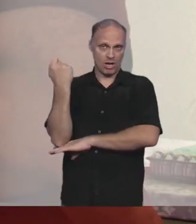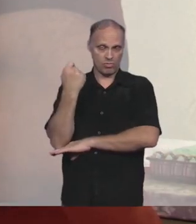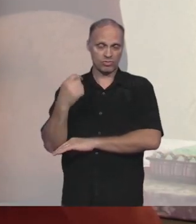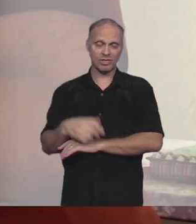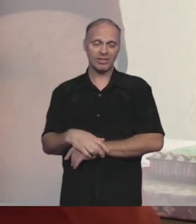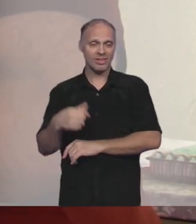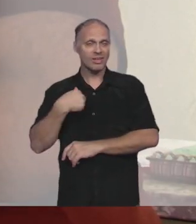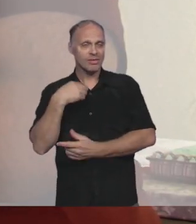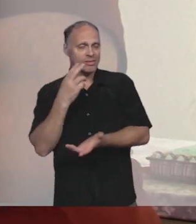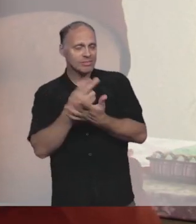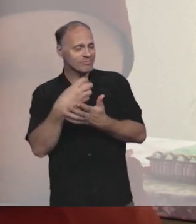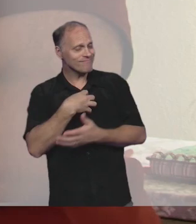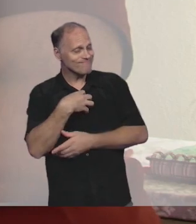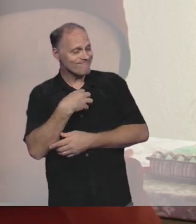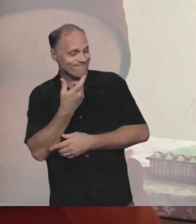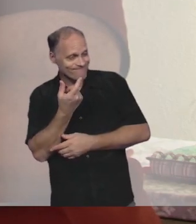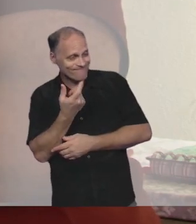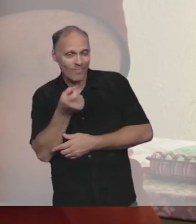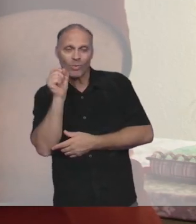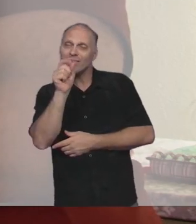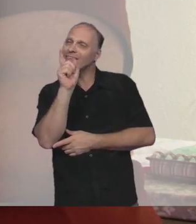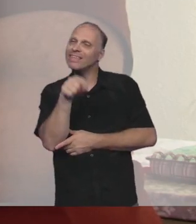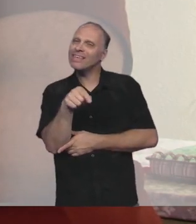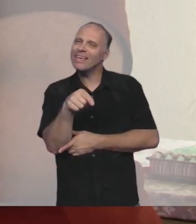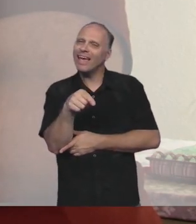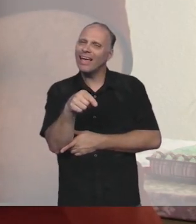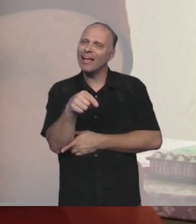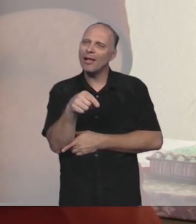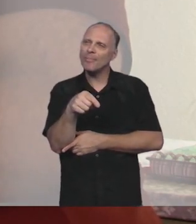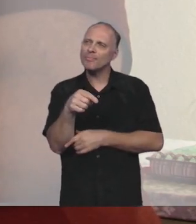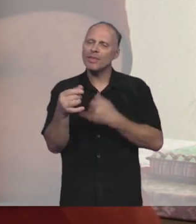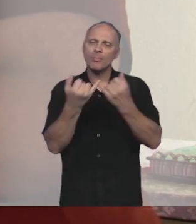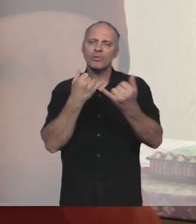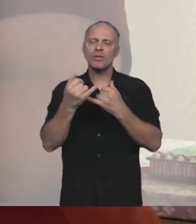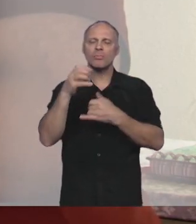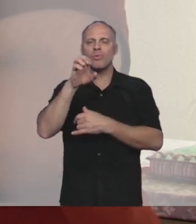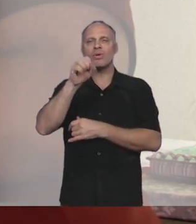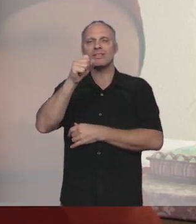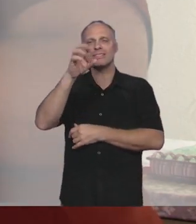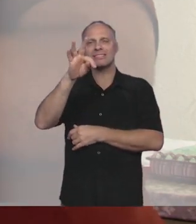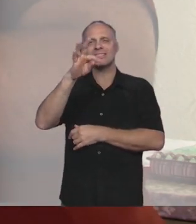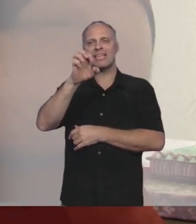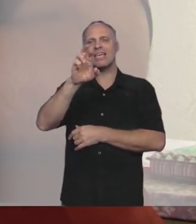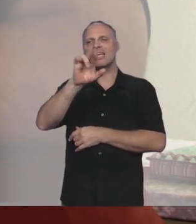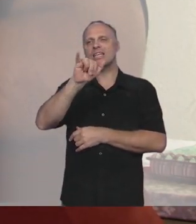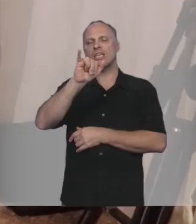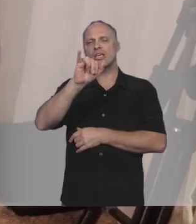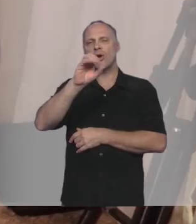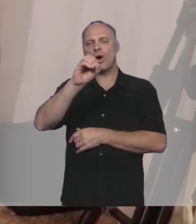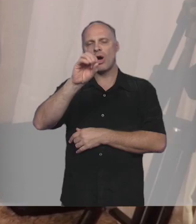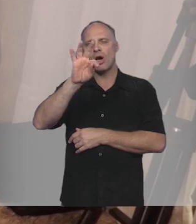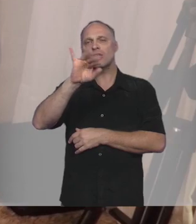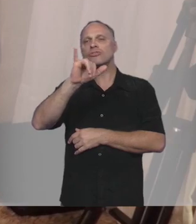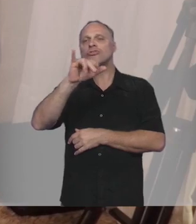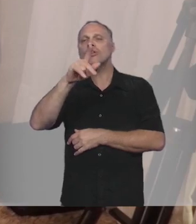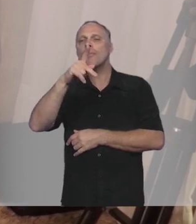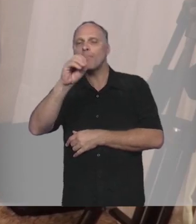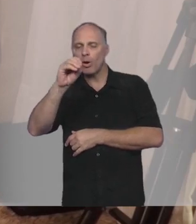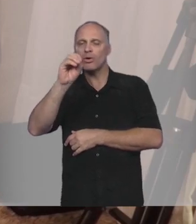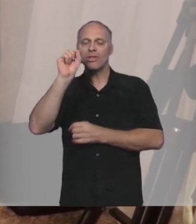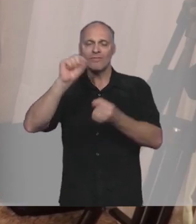um estereótipo, né? De uma forma elevada ao quadrado, assim, ao cubo, não